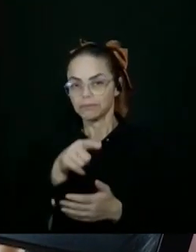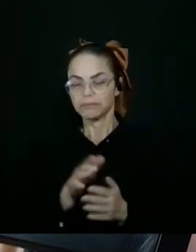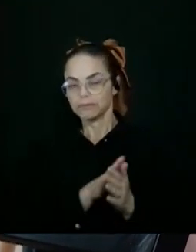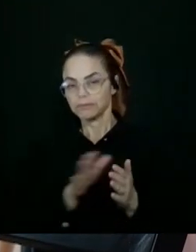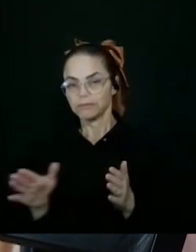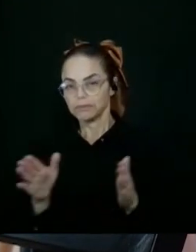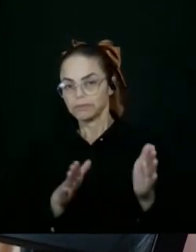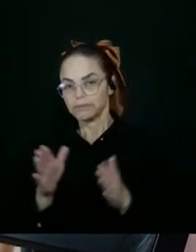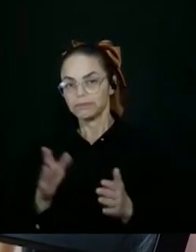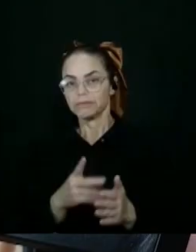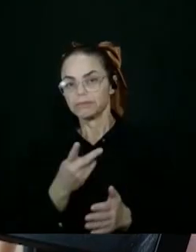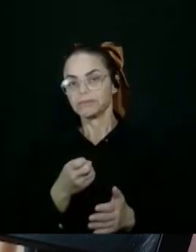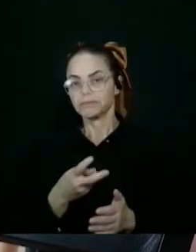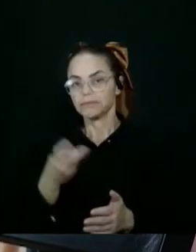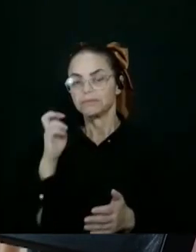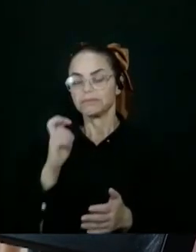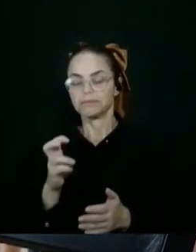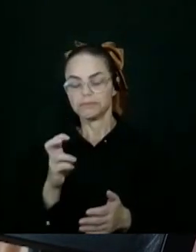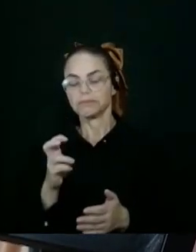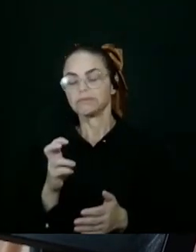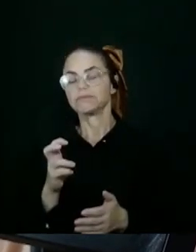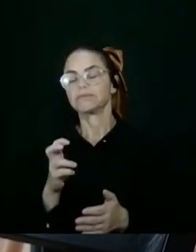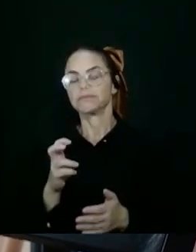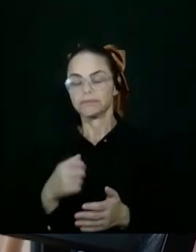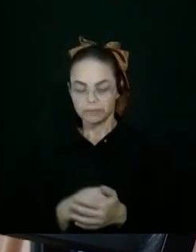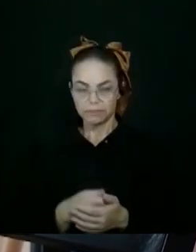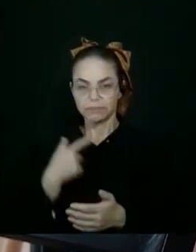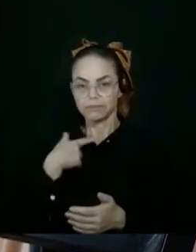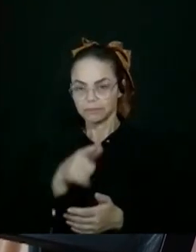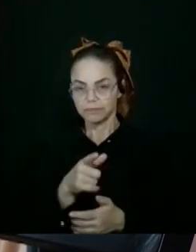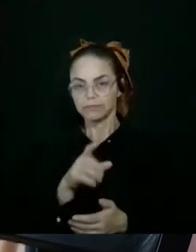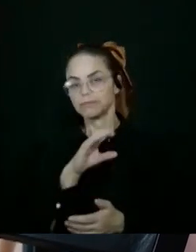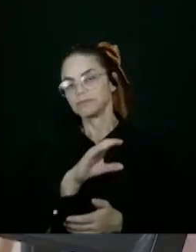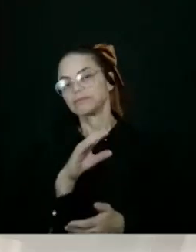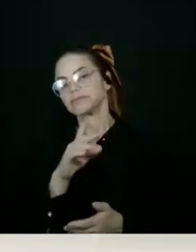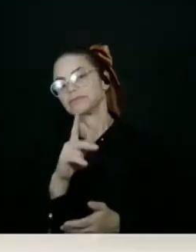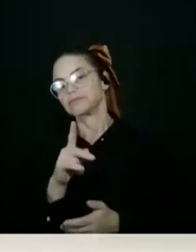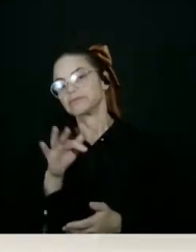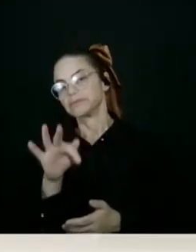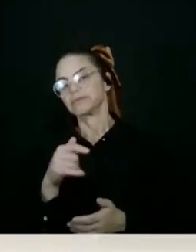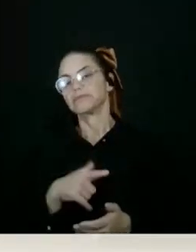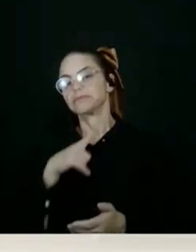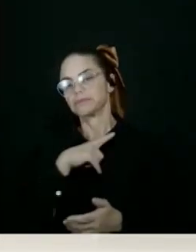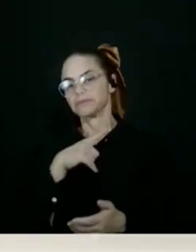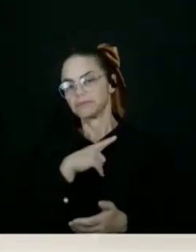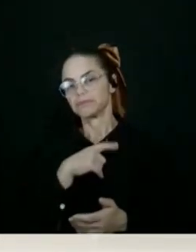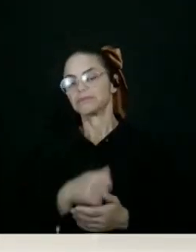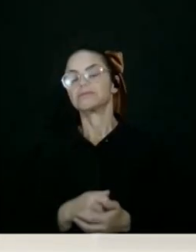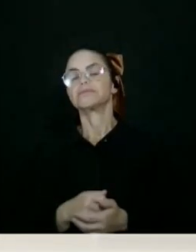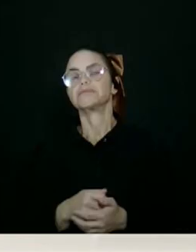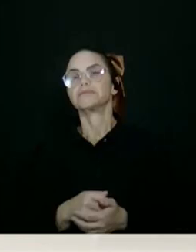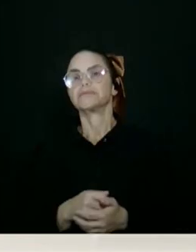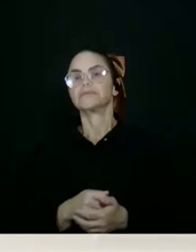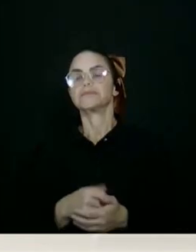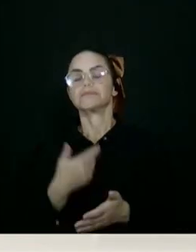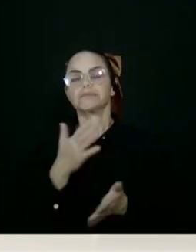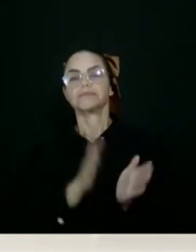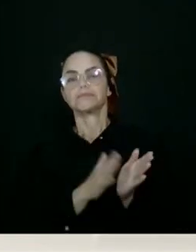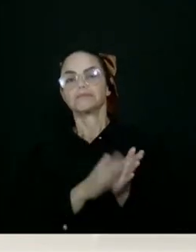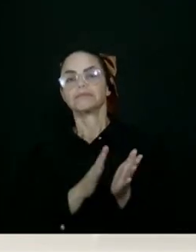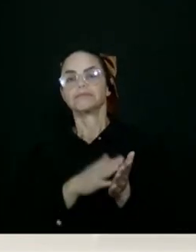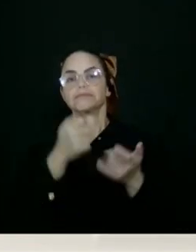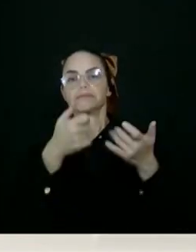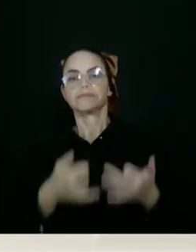de 2025, que envolveu ali o seu CPF, tem que ser prestado contas agora na